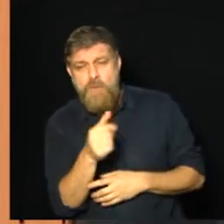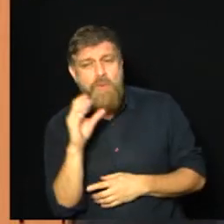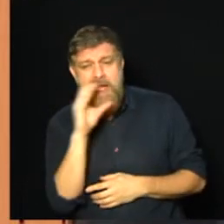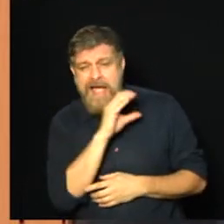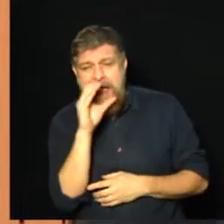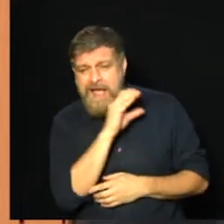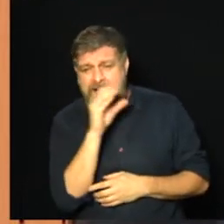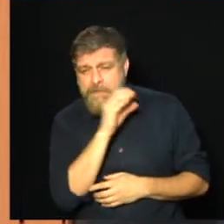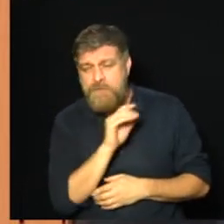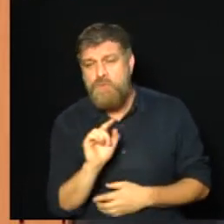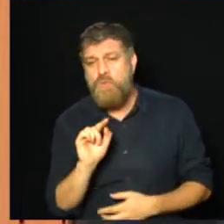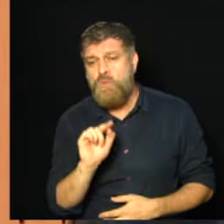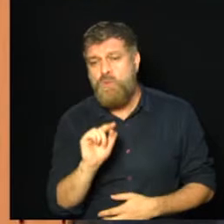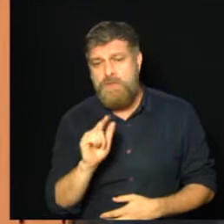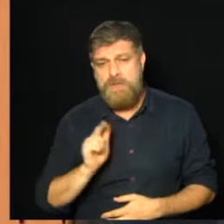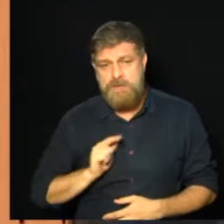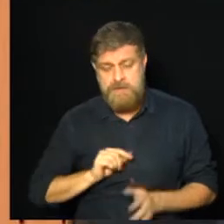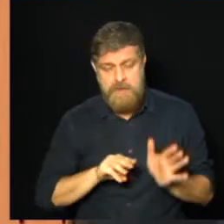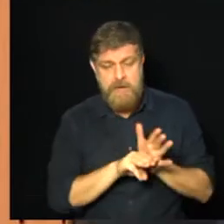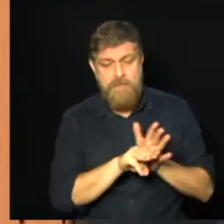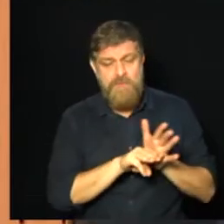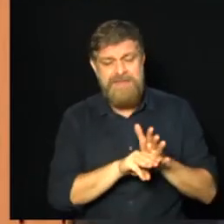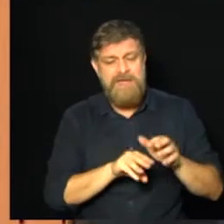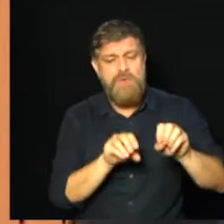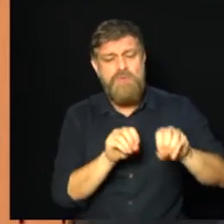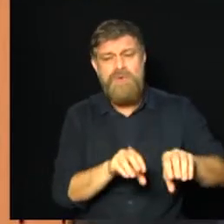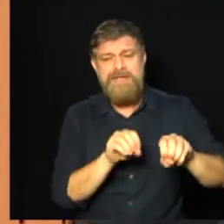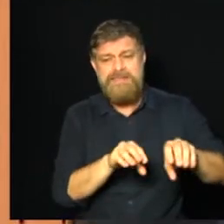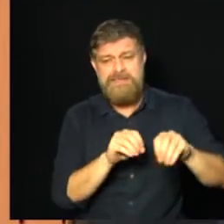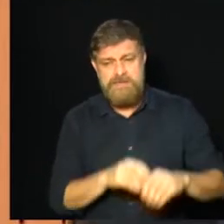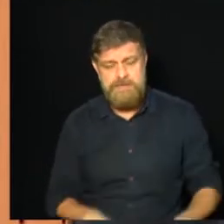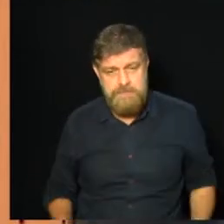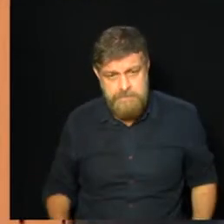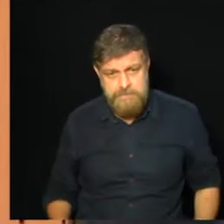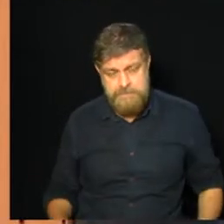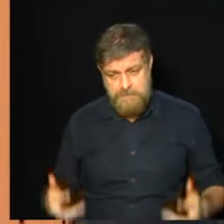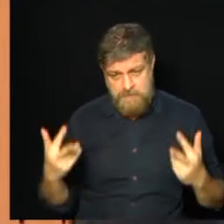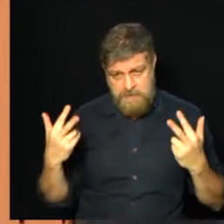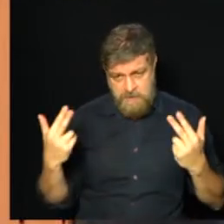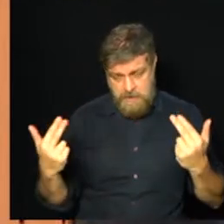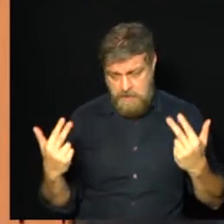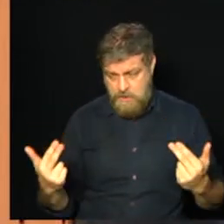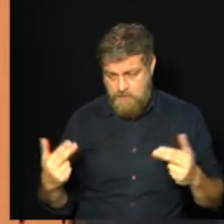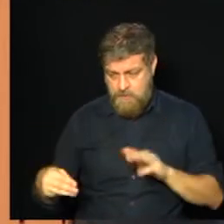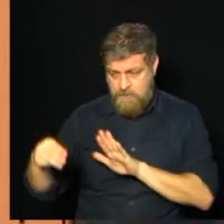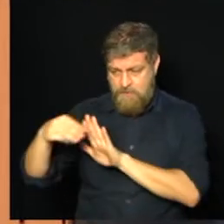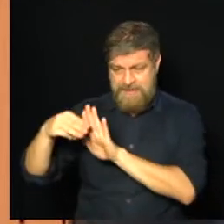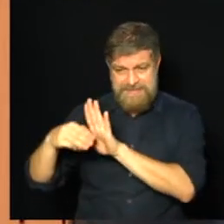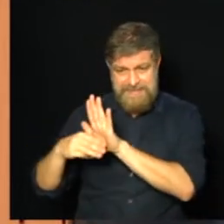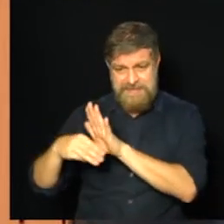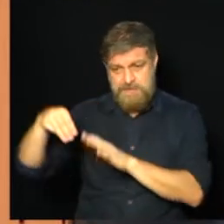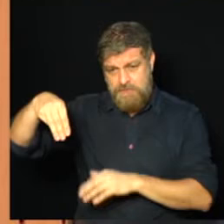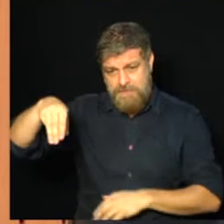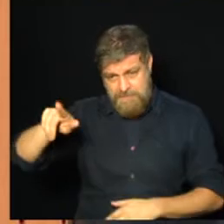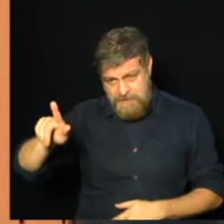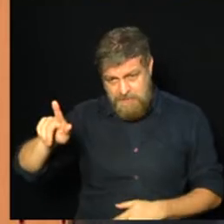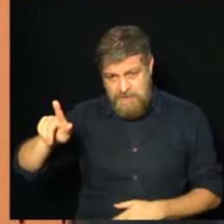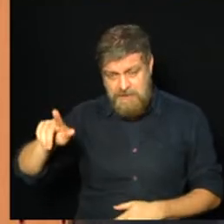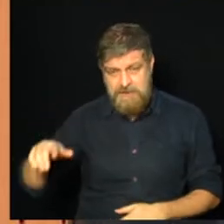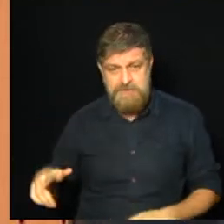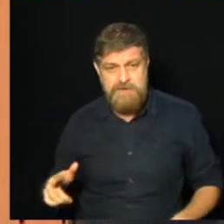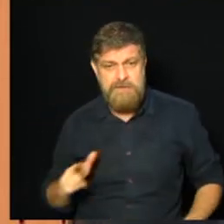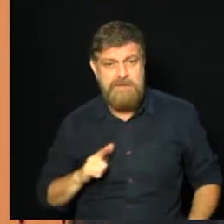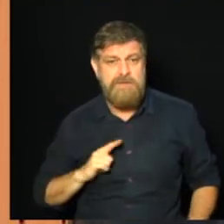rápido, esse modal do ensino. Segue as mesmas normas do Mário Gatti, enfim,